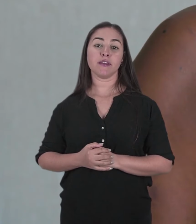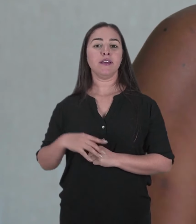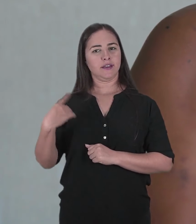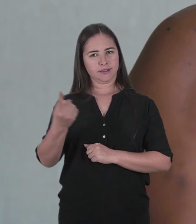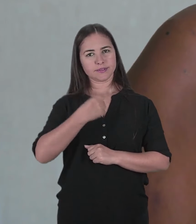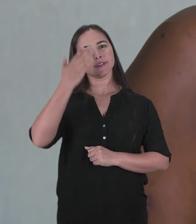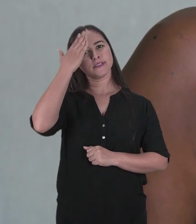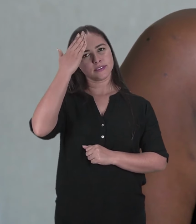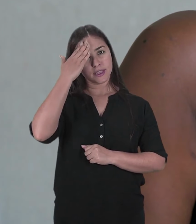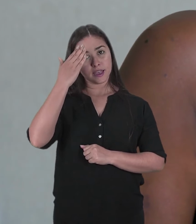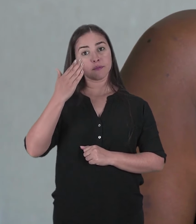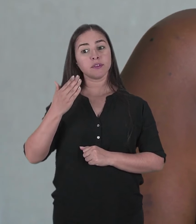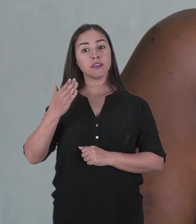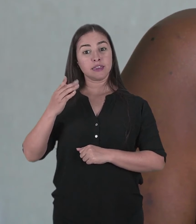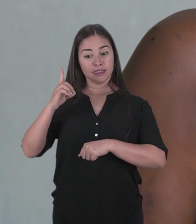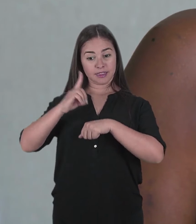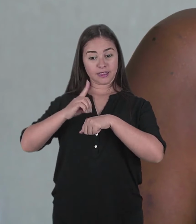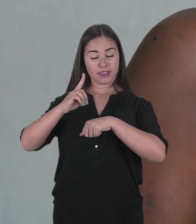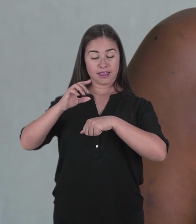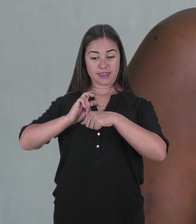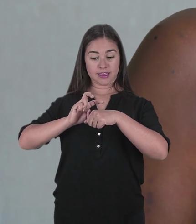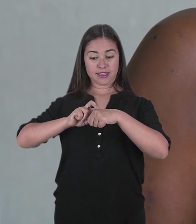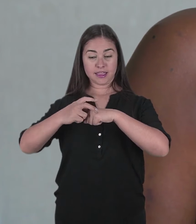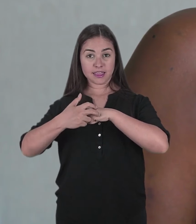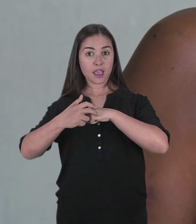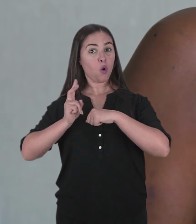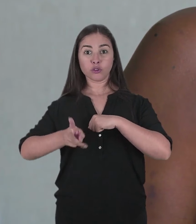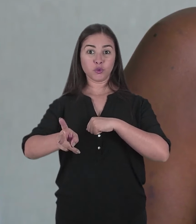Mas a gente sabe que tinha dengue também